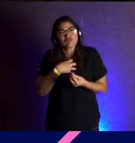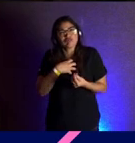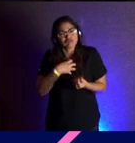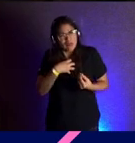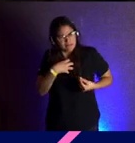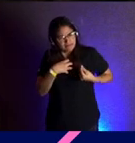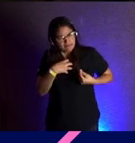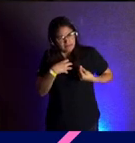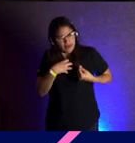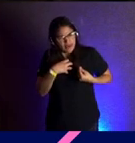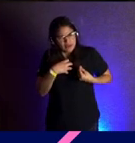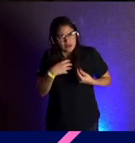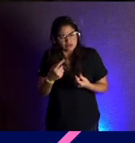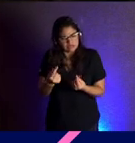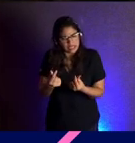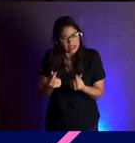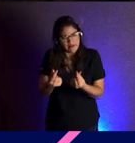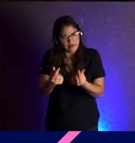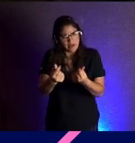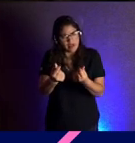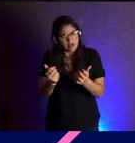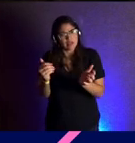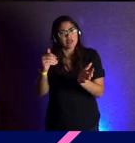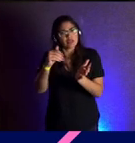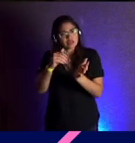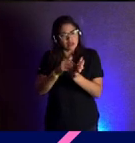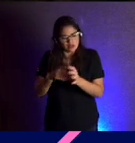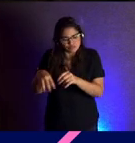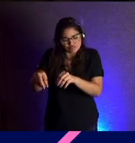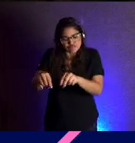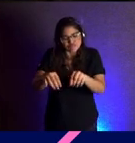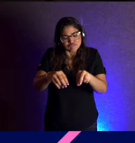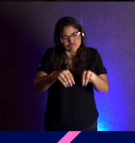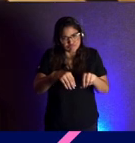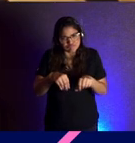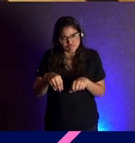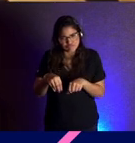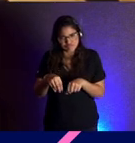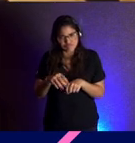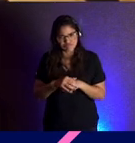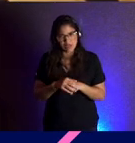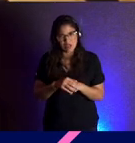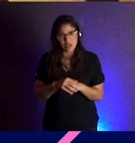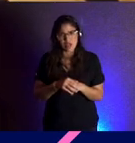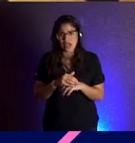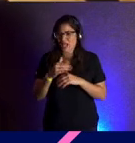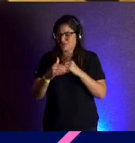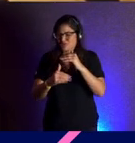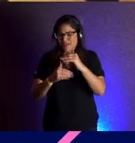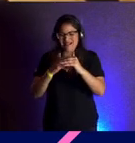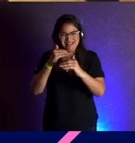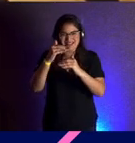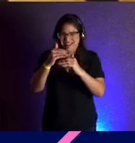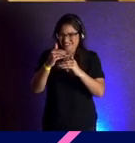existe, desde renda até território, né? Está desatualizado,